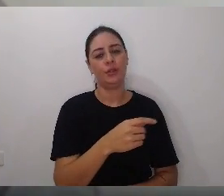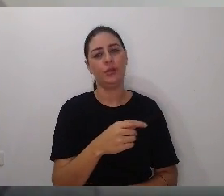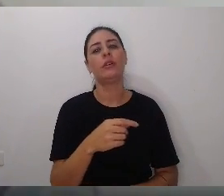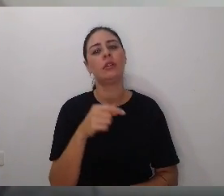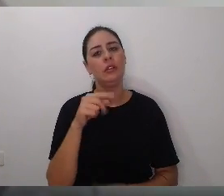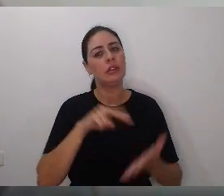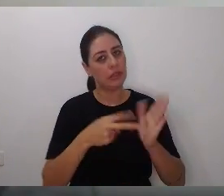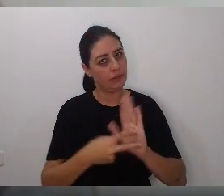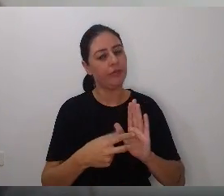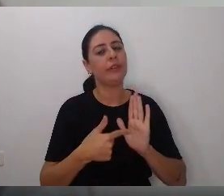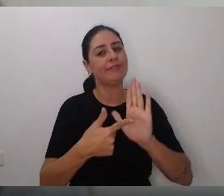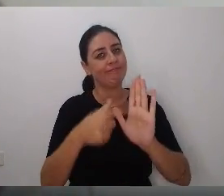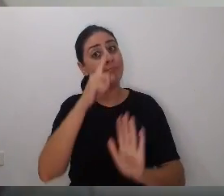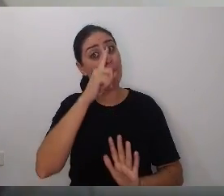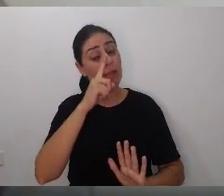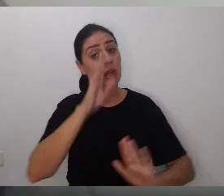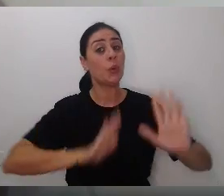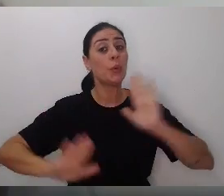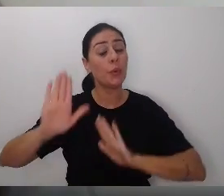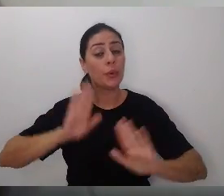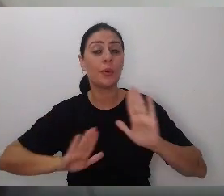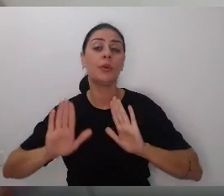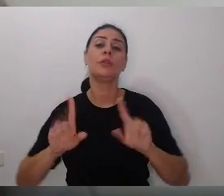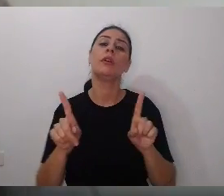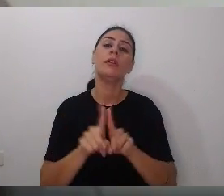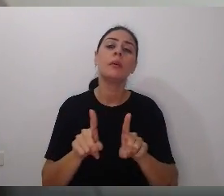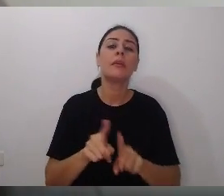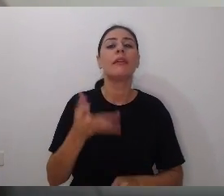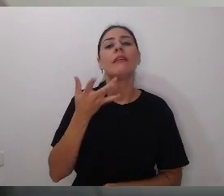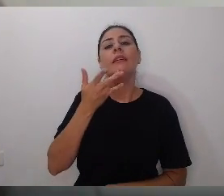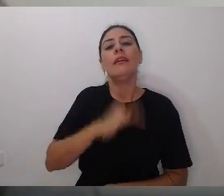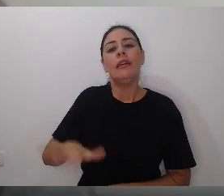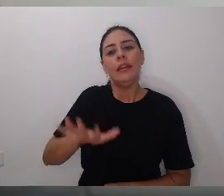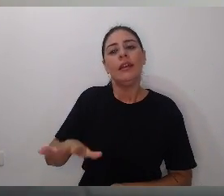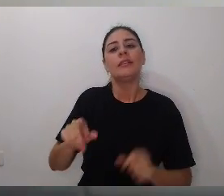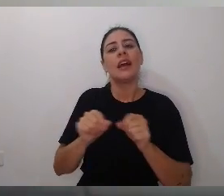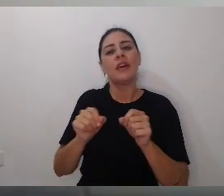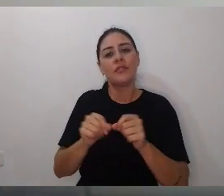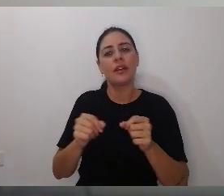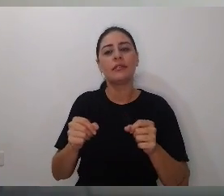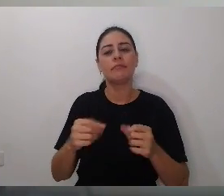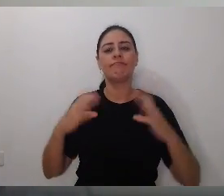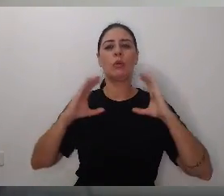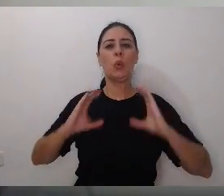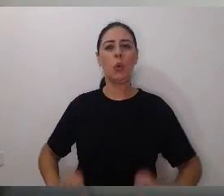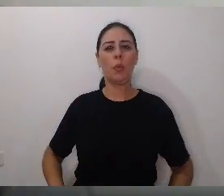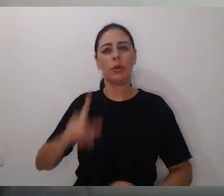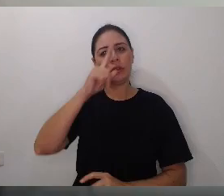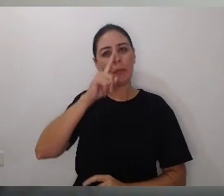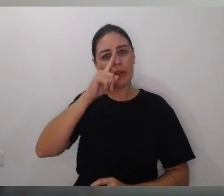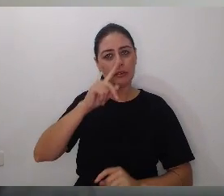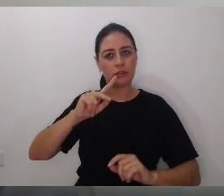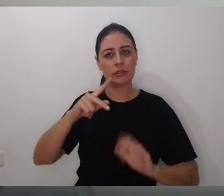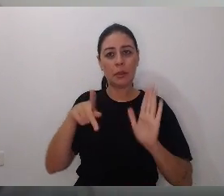da birra não passa, tem muita dificuldade, às vezes acontece uma coisa naquele dia e o resto do dia da criança vai ser uma